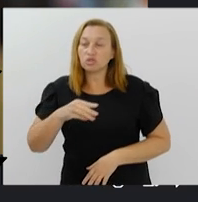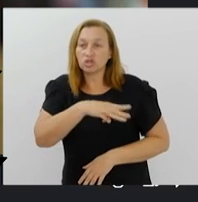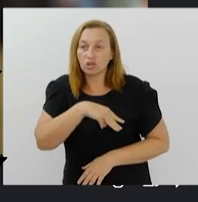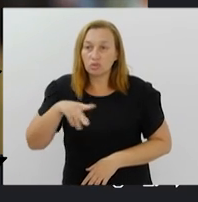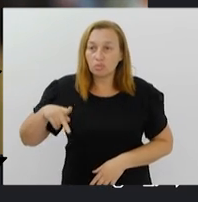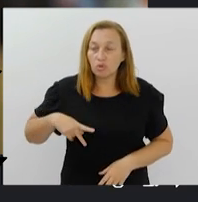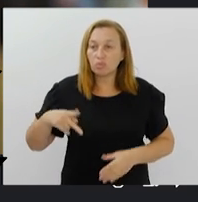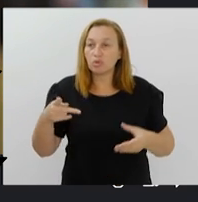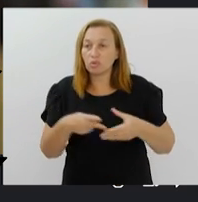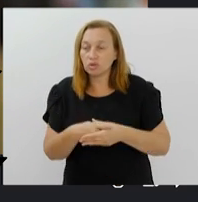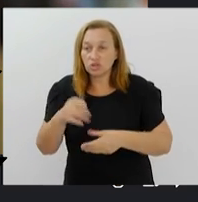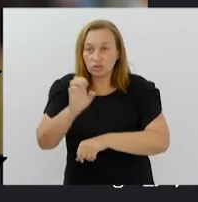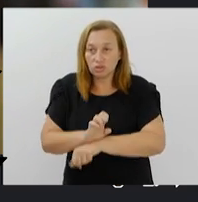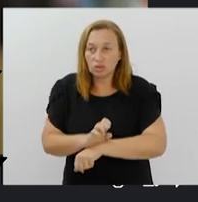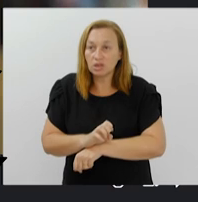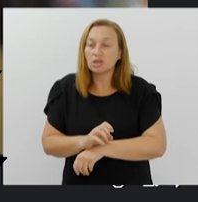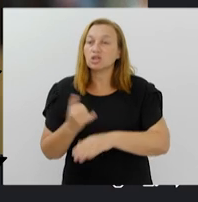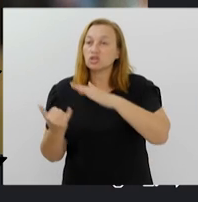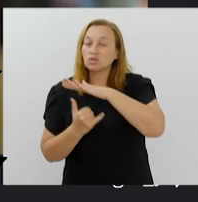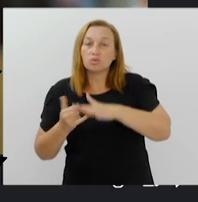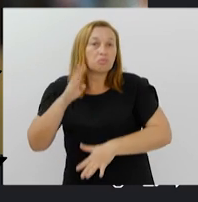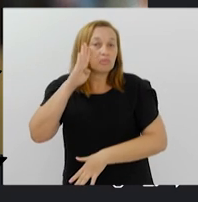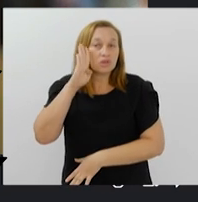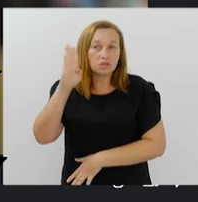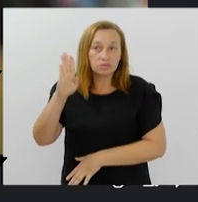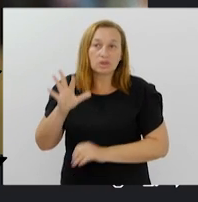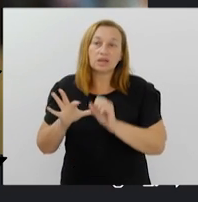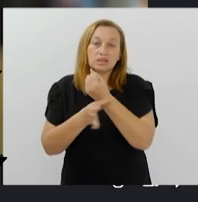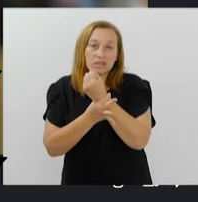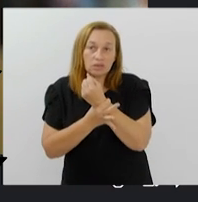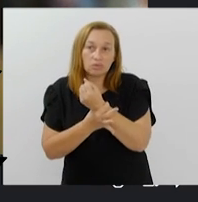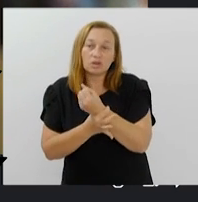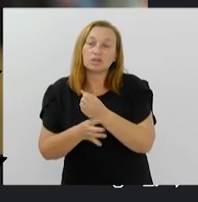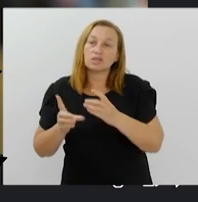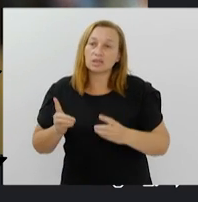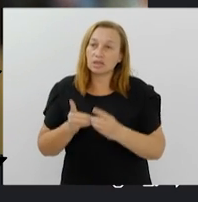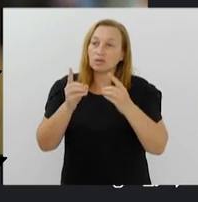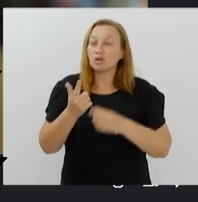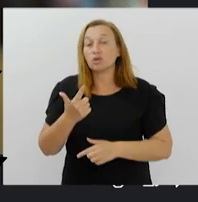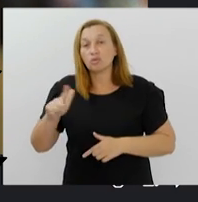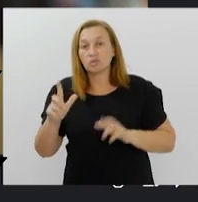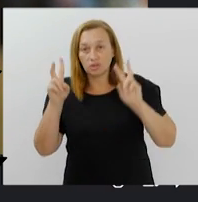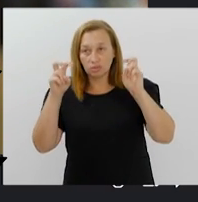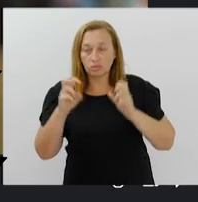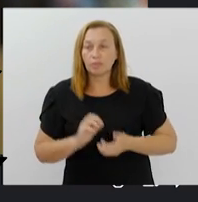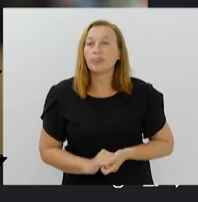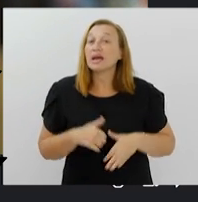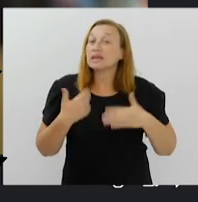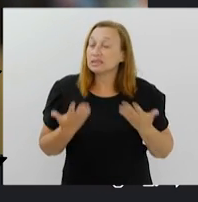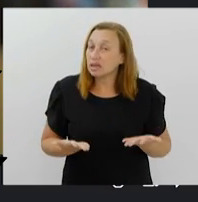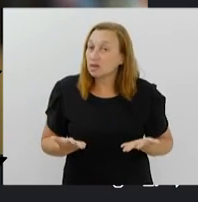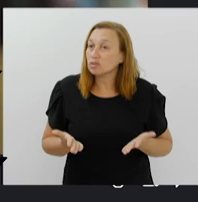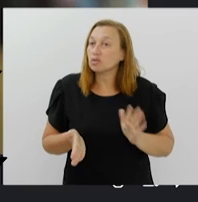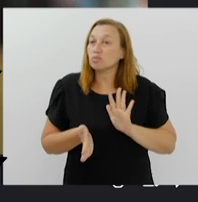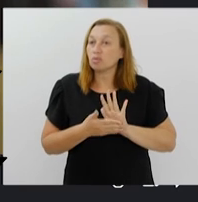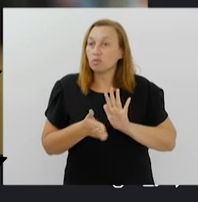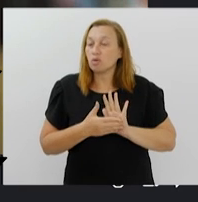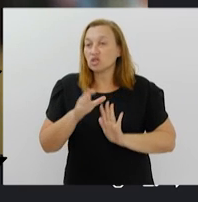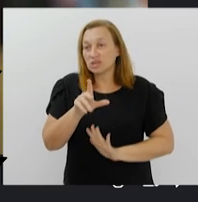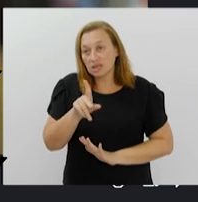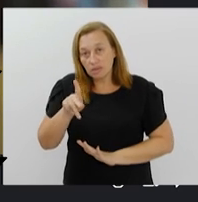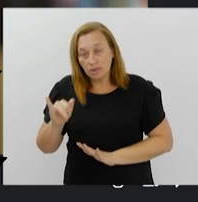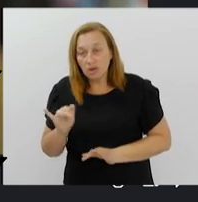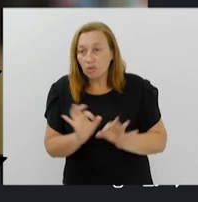estaduais são instituições fundamentais para garantir o atendimento e outras providências né então nós propomos que a CPI